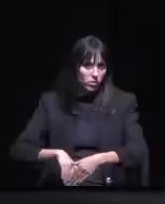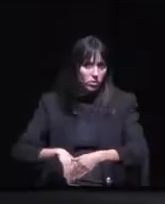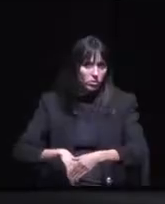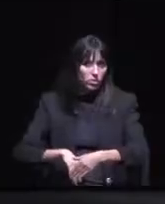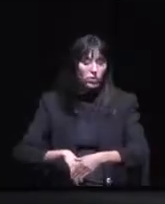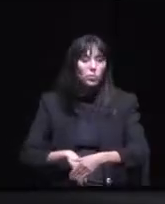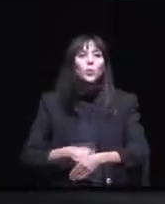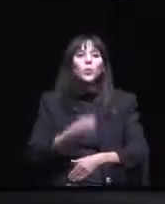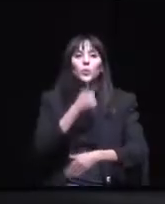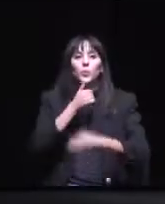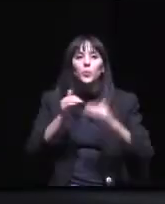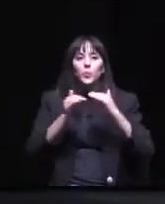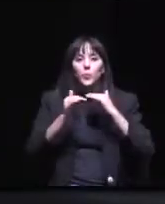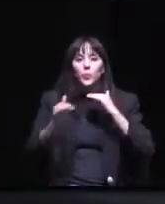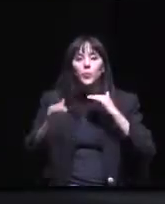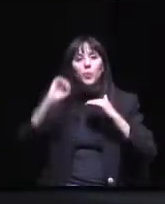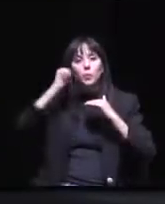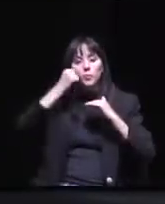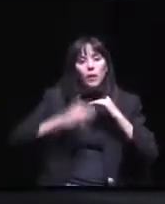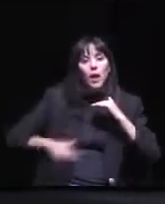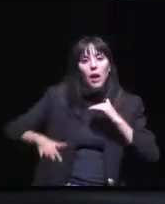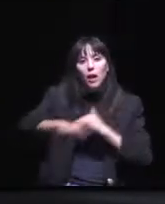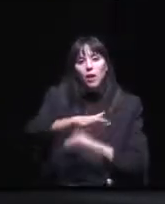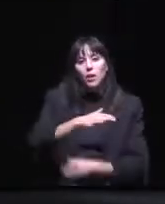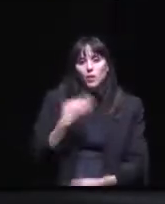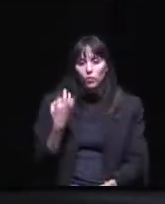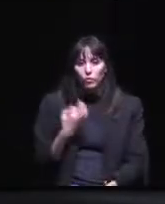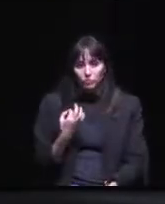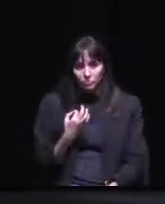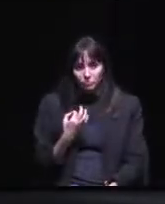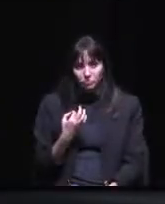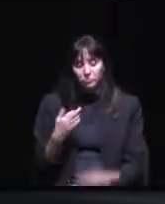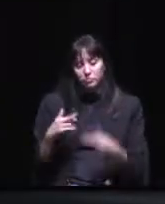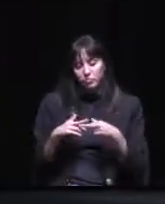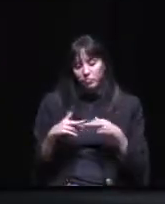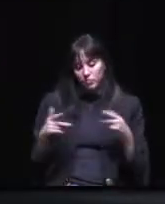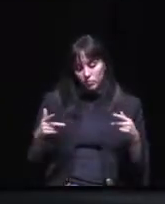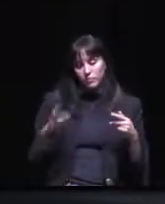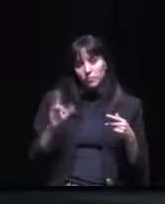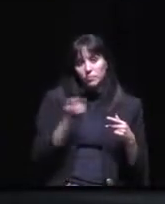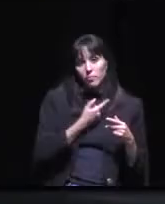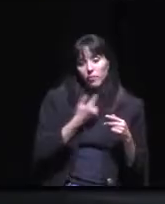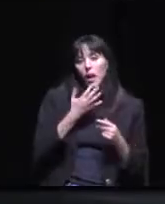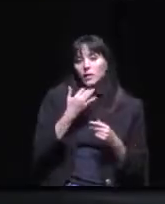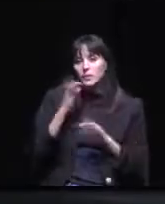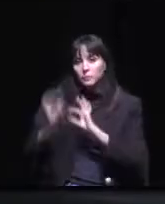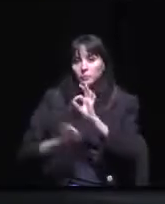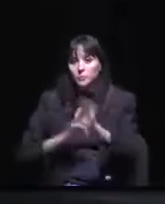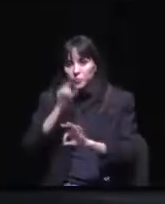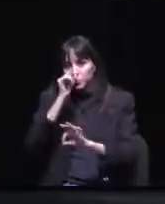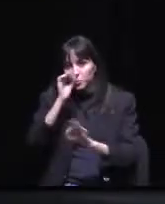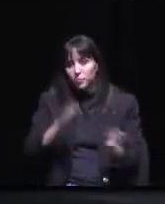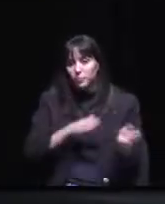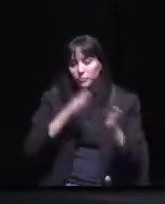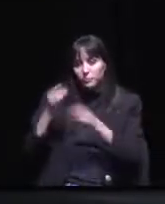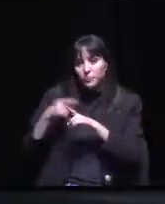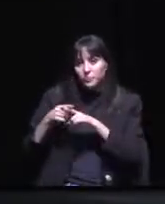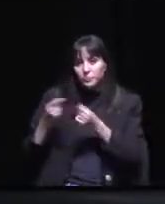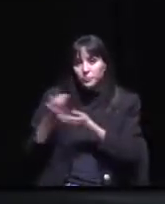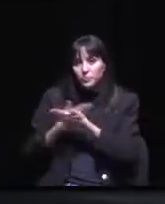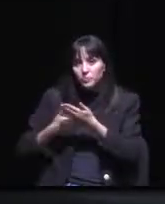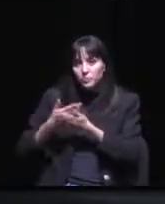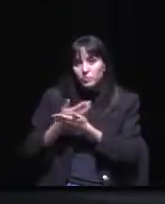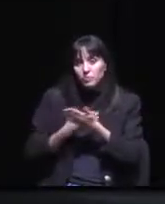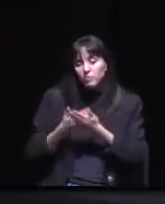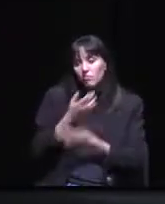com uma insustentável pressão sobre o parque. À Câmara Municipal cabe preservar Monsanto, mas acaba por ceder aos interesses